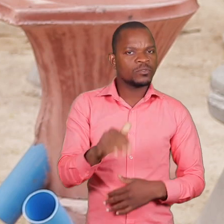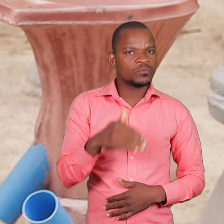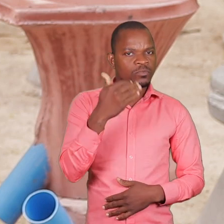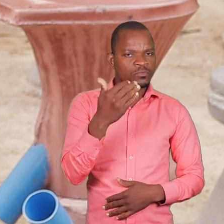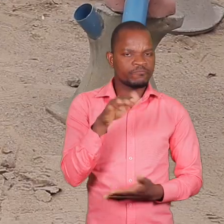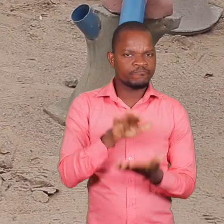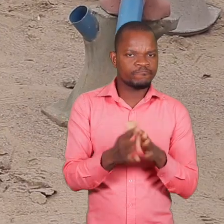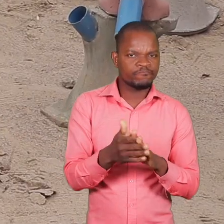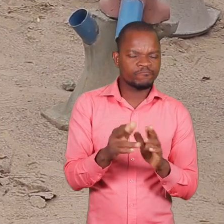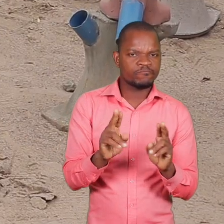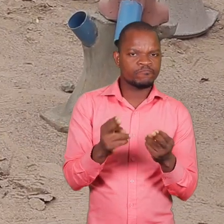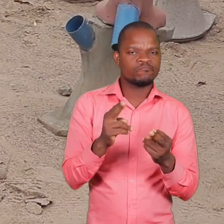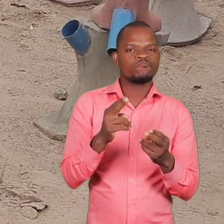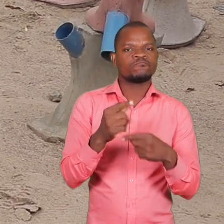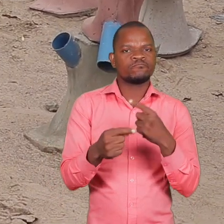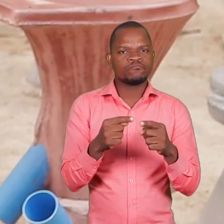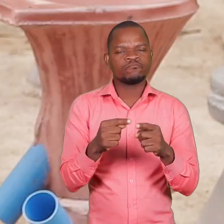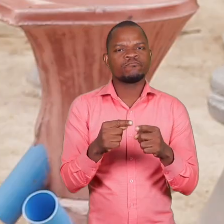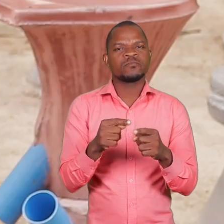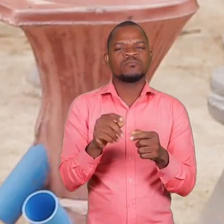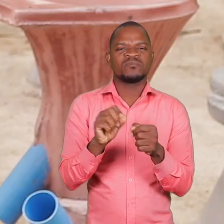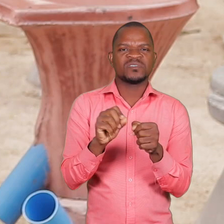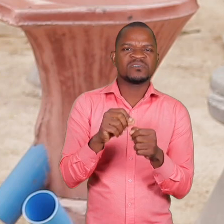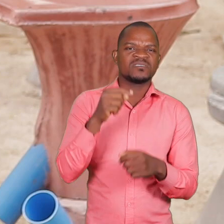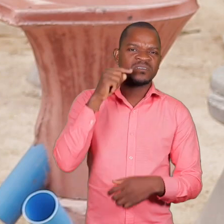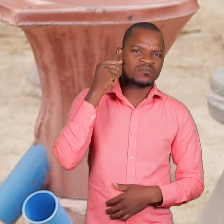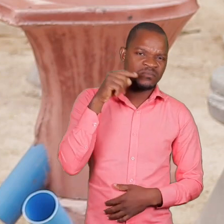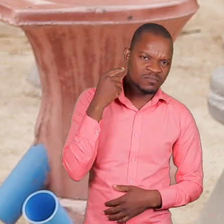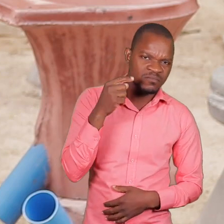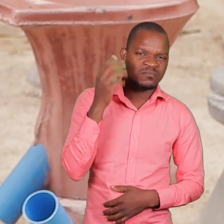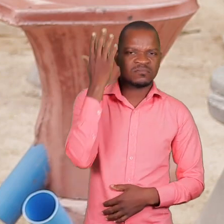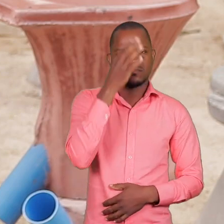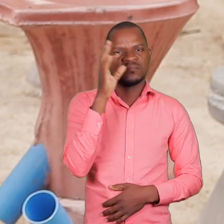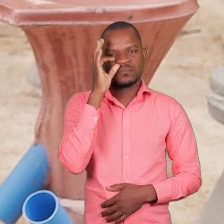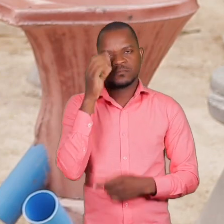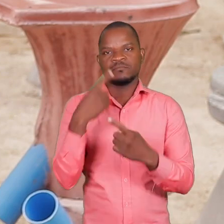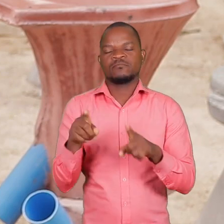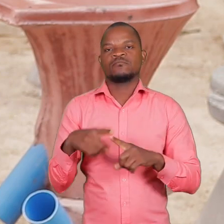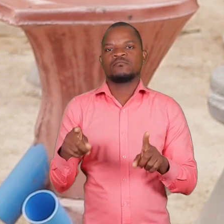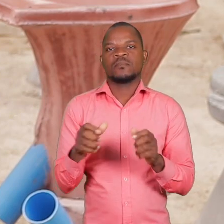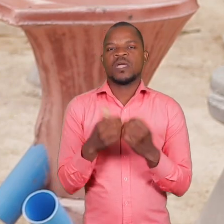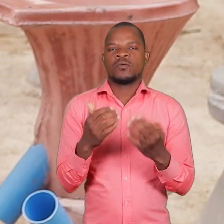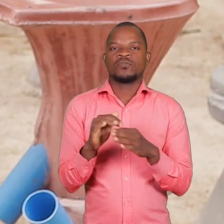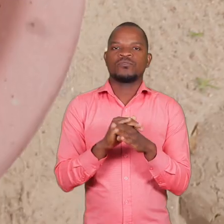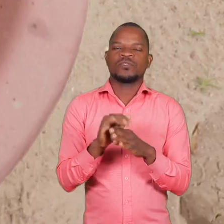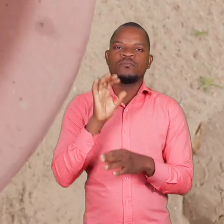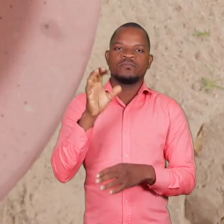alguns projetos em que vamos mandar para Cabo Delgado, Nampula e pronto, mas por enquanto, até agora,